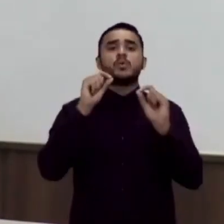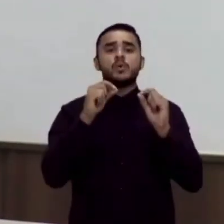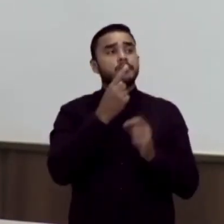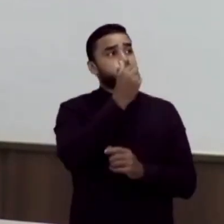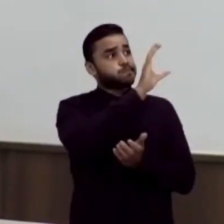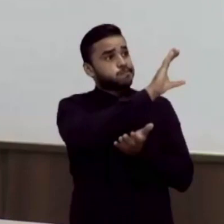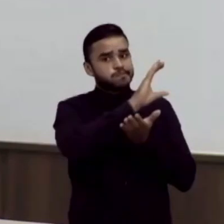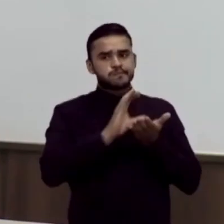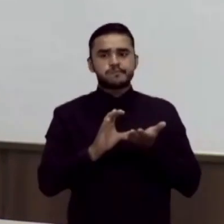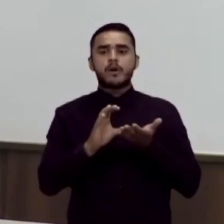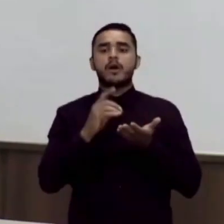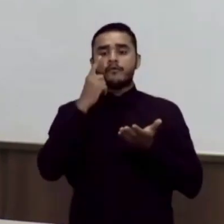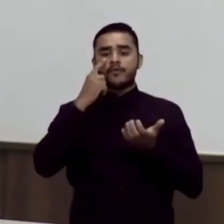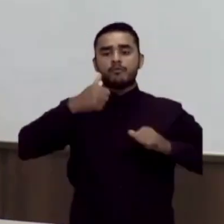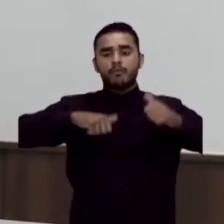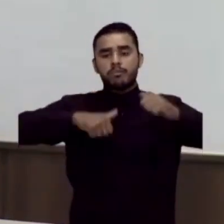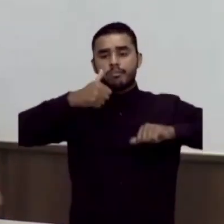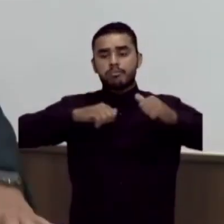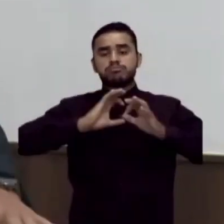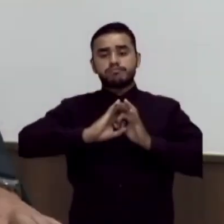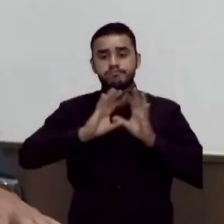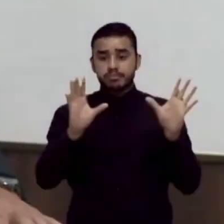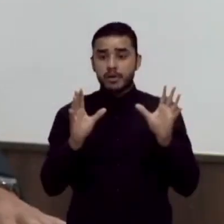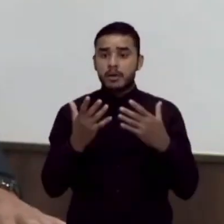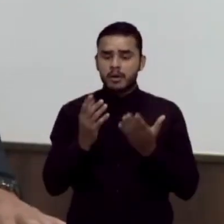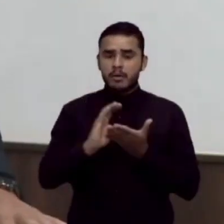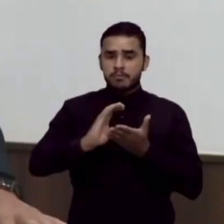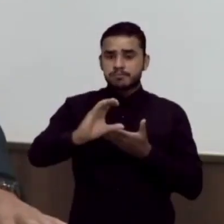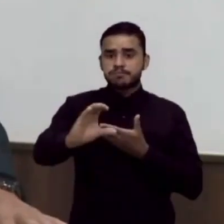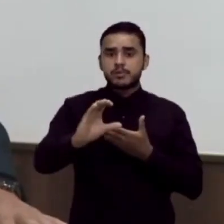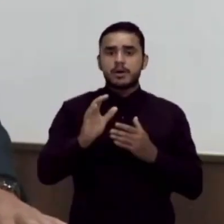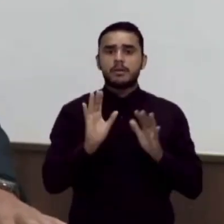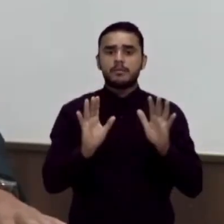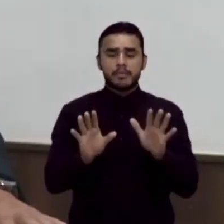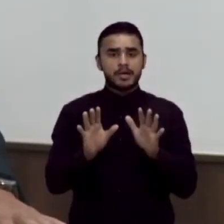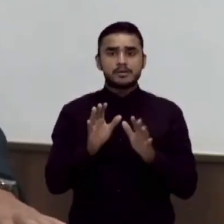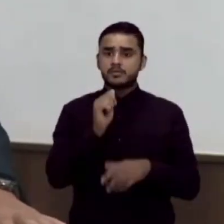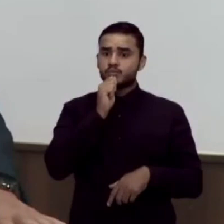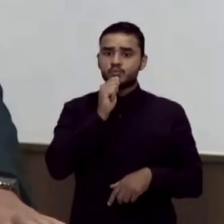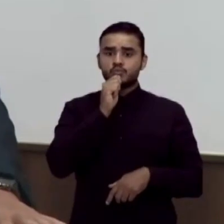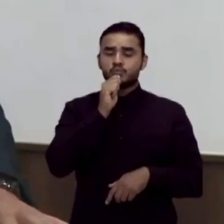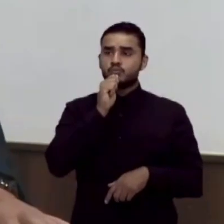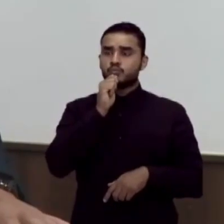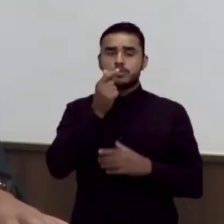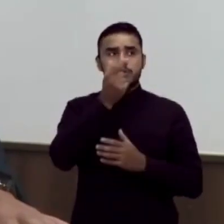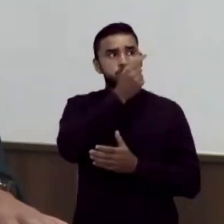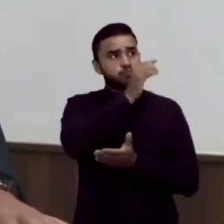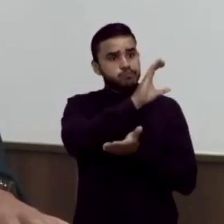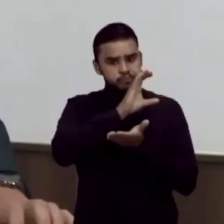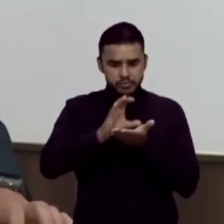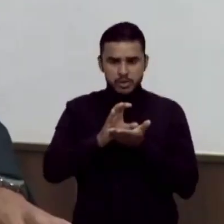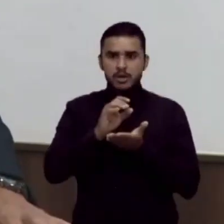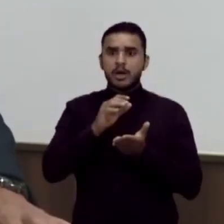dinheiro do vereador Jorge mas esse dinheiro não tem sido repassado desde Novembro isso tá gerando problema